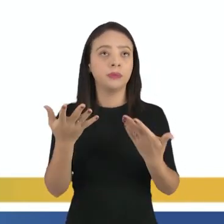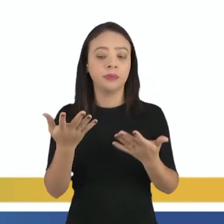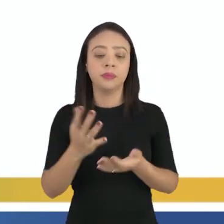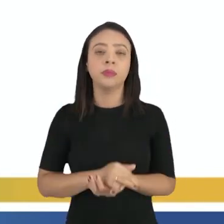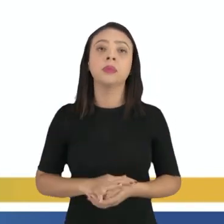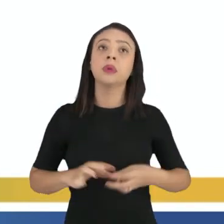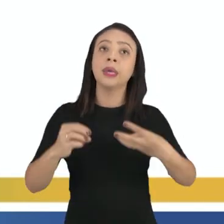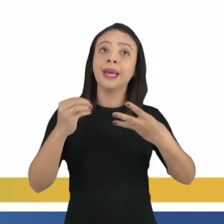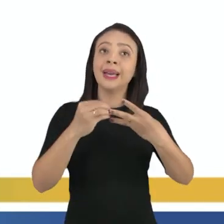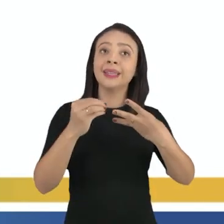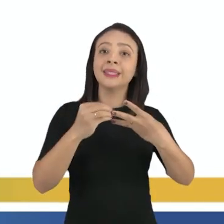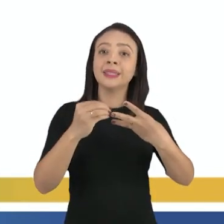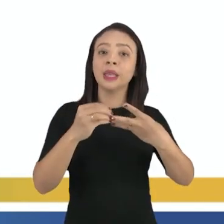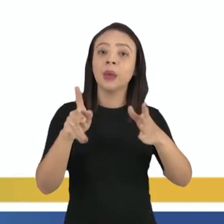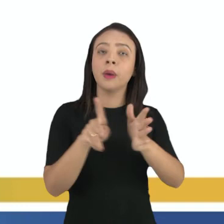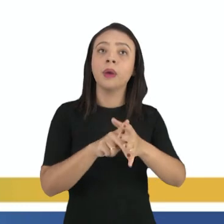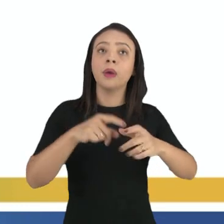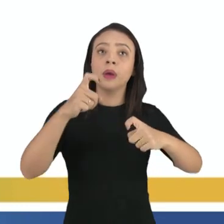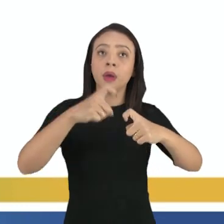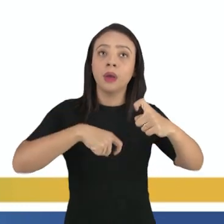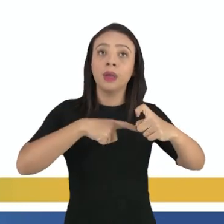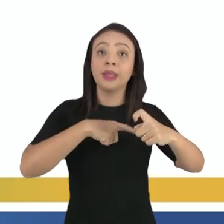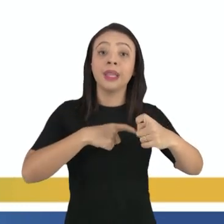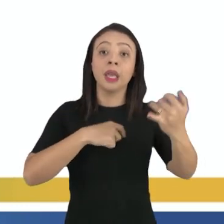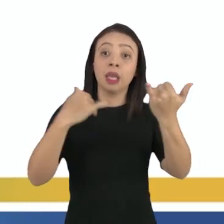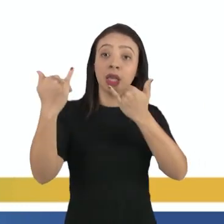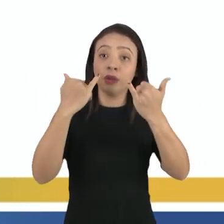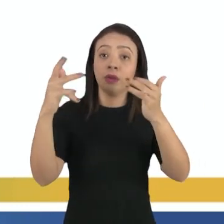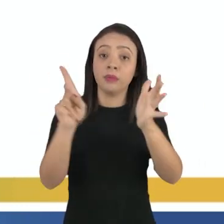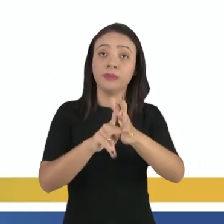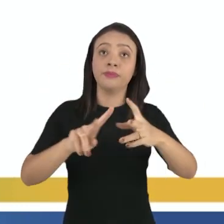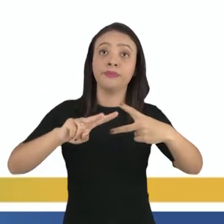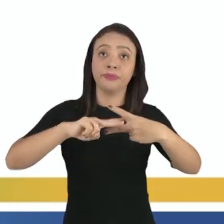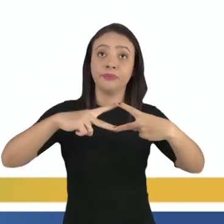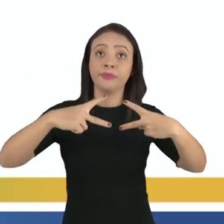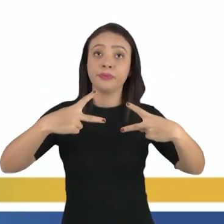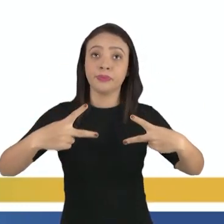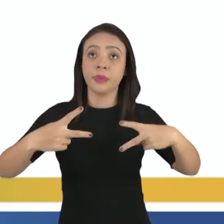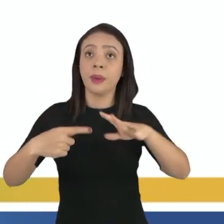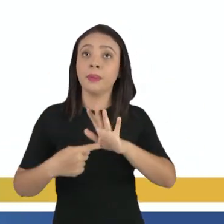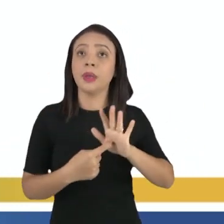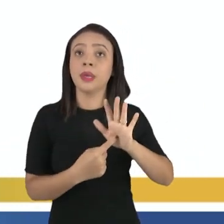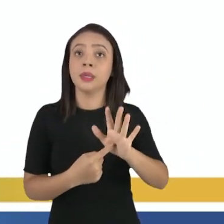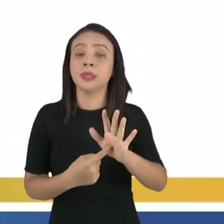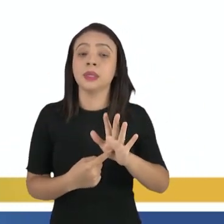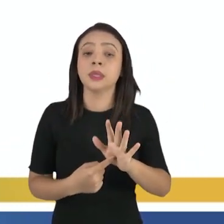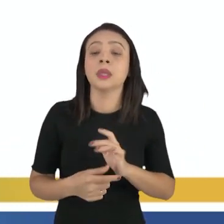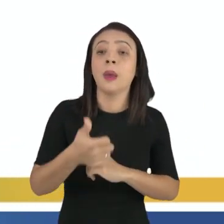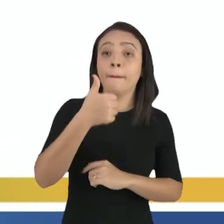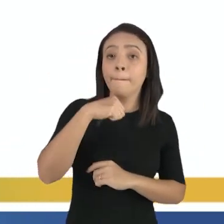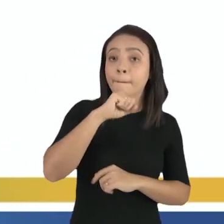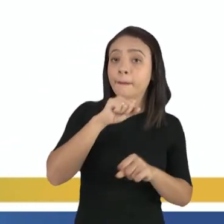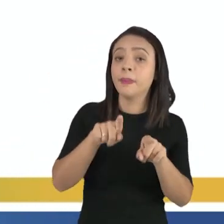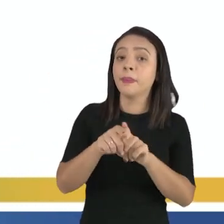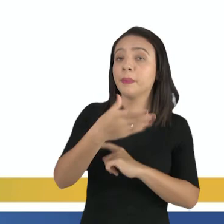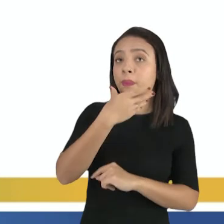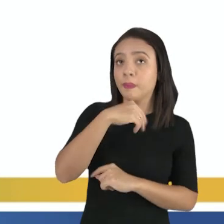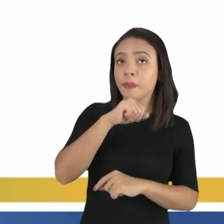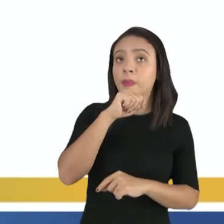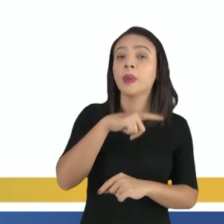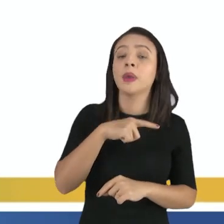As células sexuais, elas carregam informações genéticas, né, que trazem tanto do pai quanto da mãe,